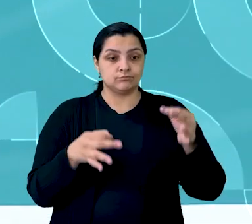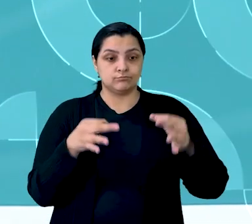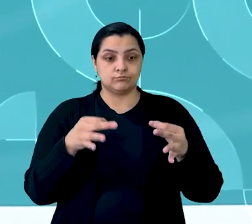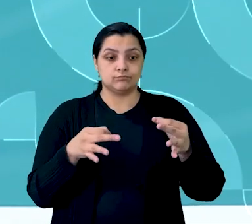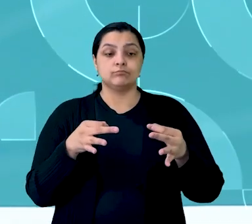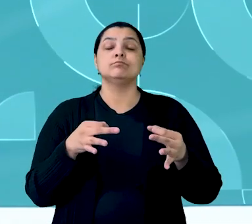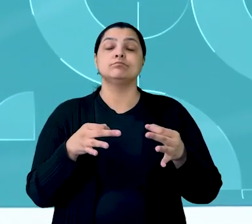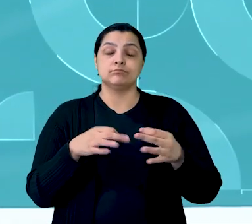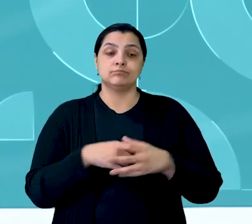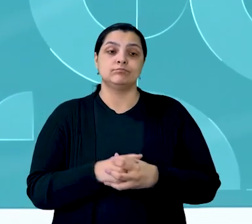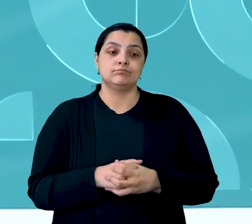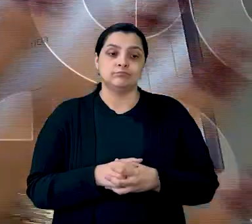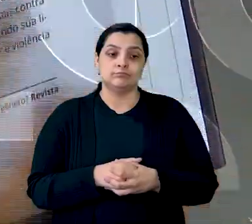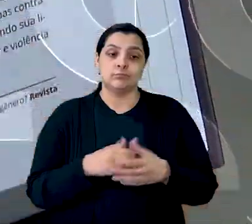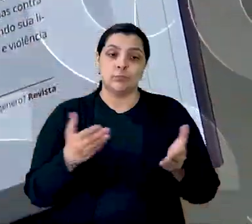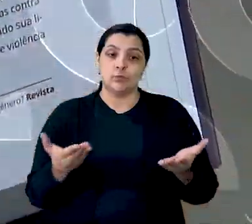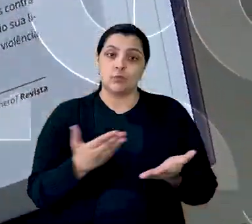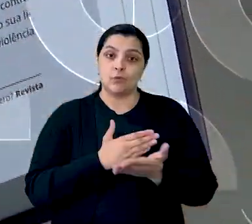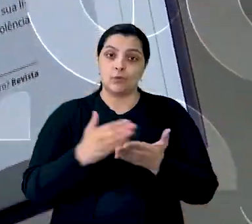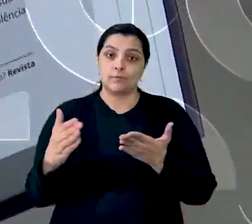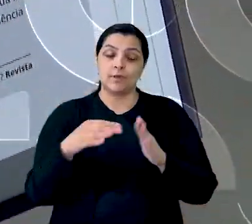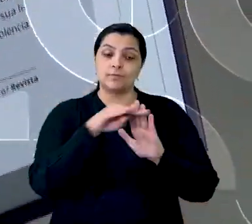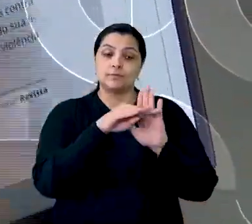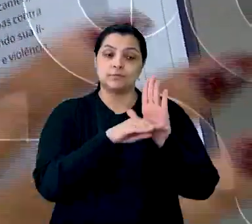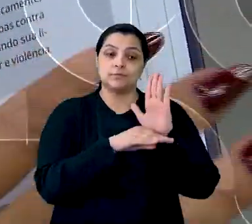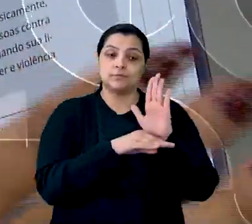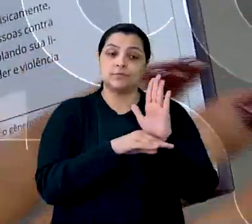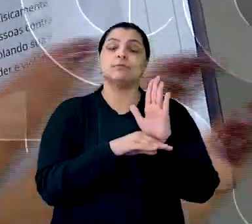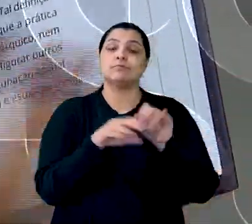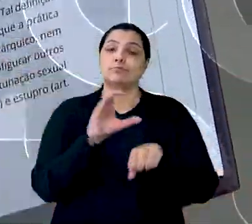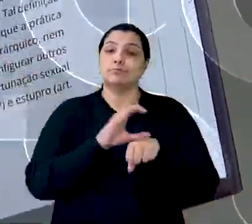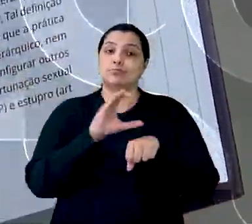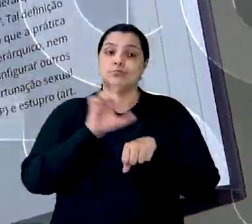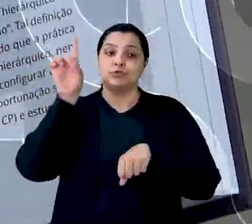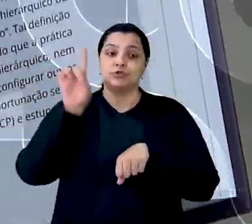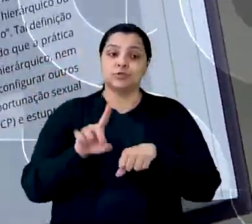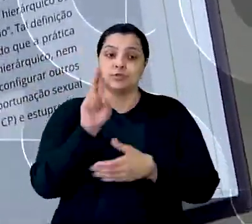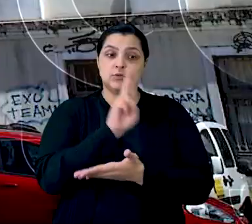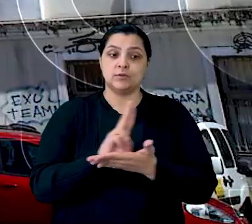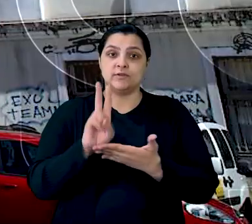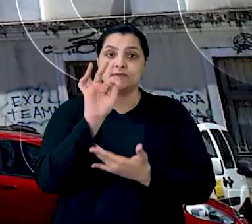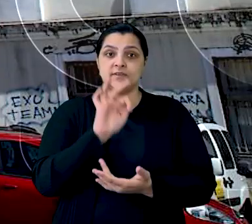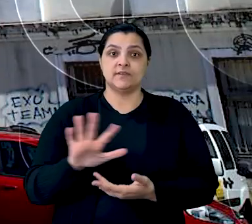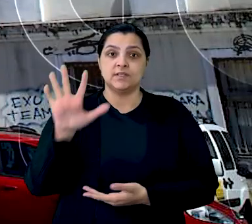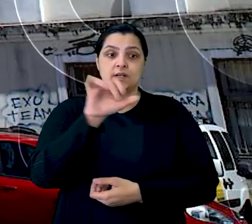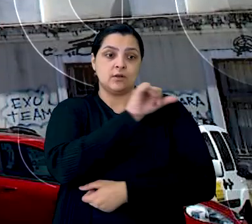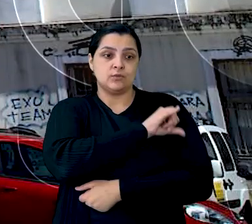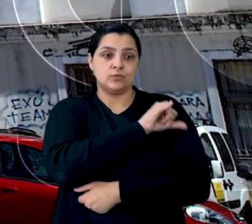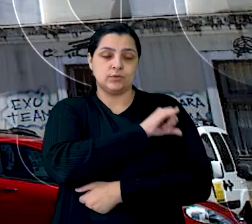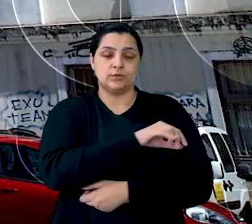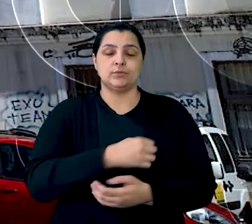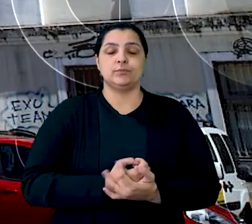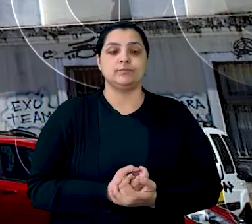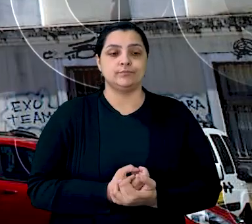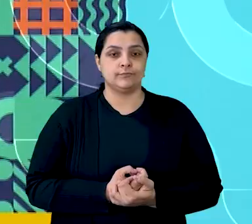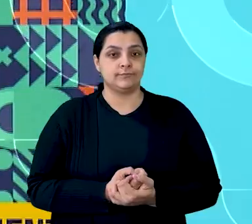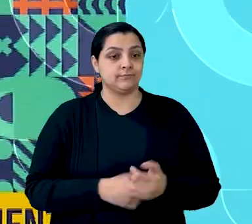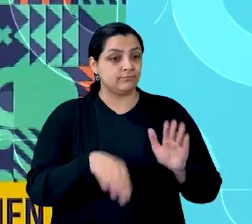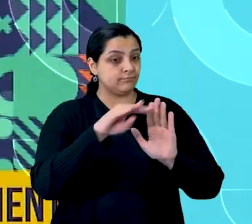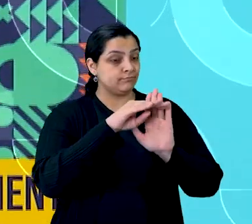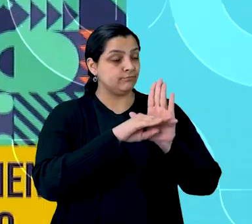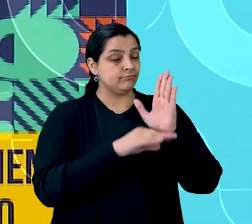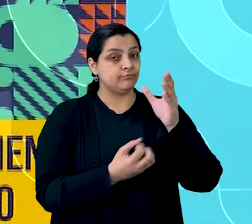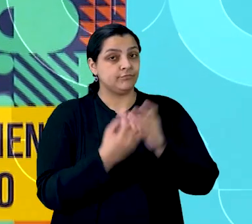atuação e julgamento na Justiça do Trabalho passam a integrar disciplinas do curso de Direito da Universidade Federal do Rio de Janeiro.